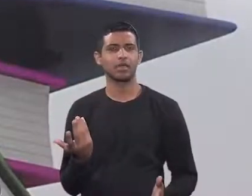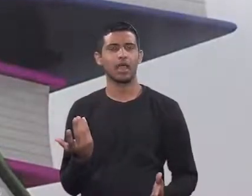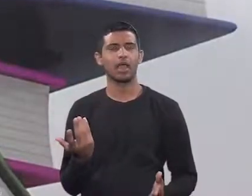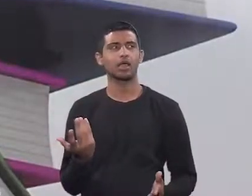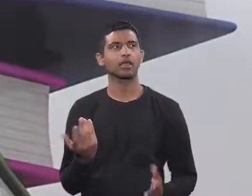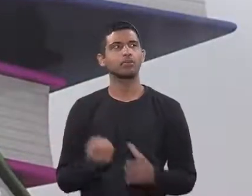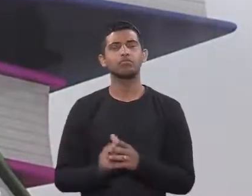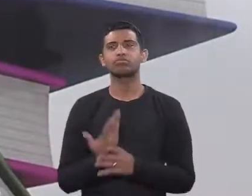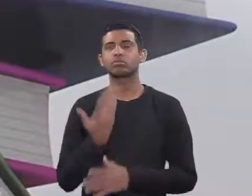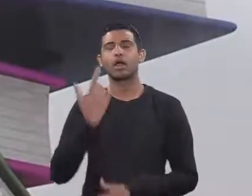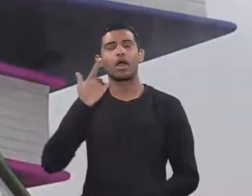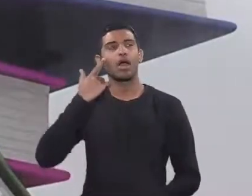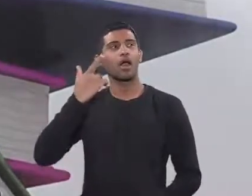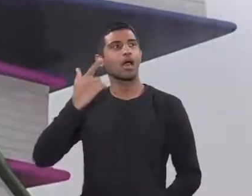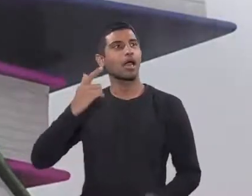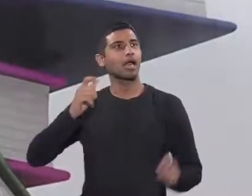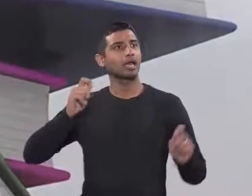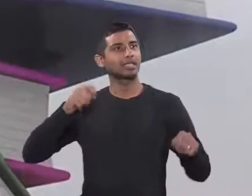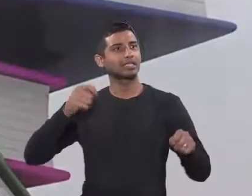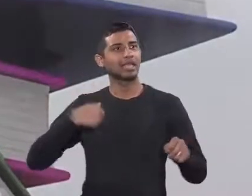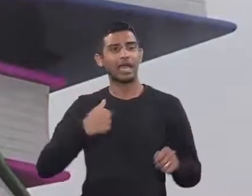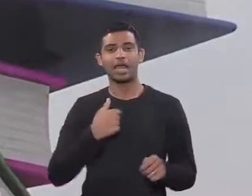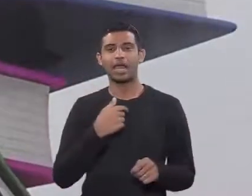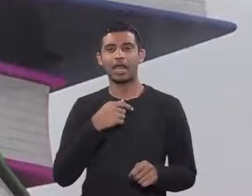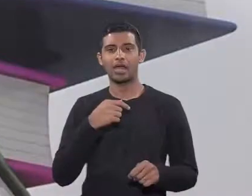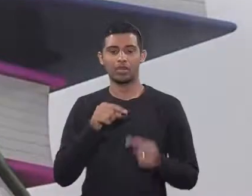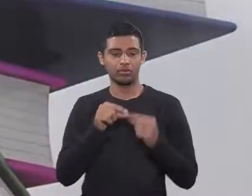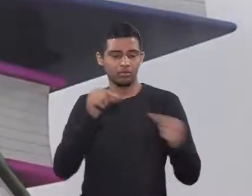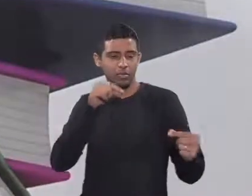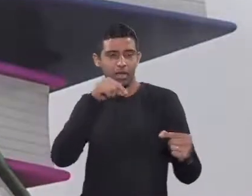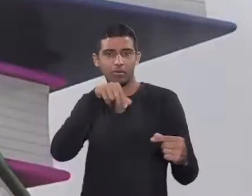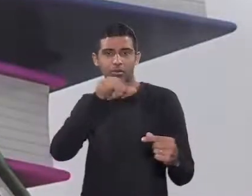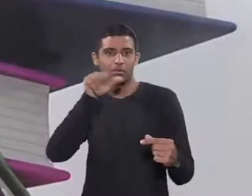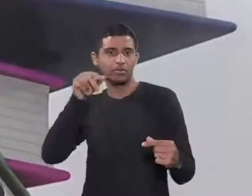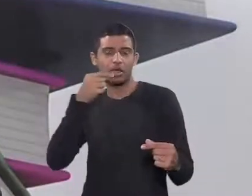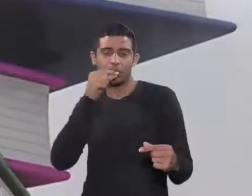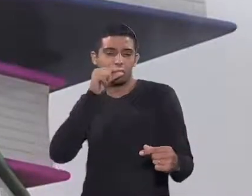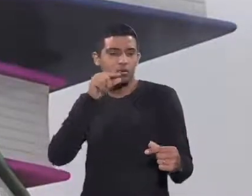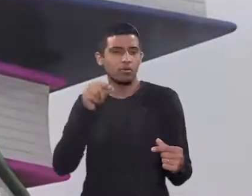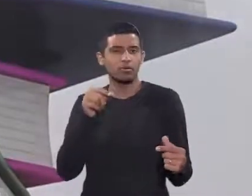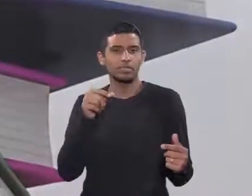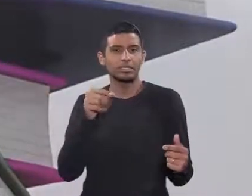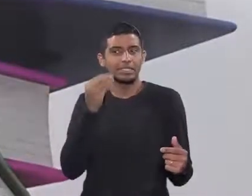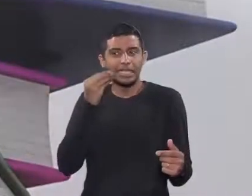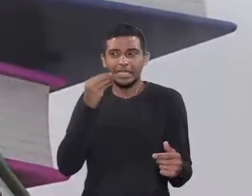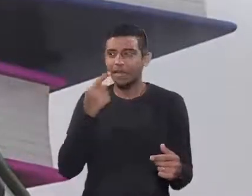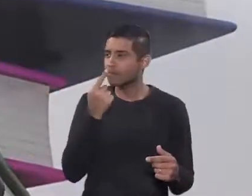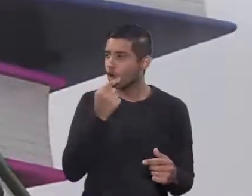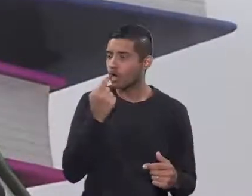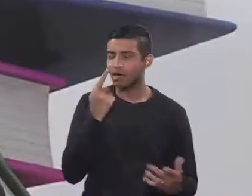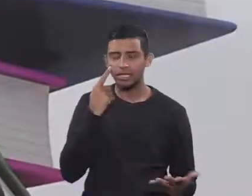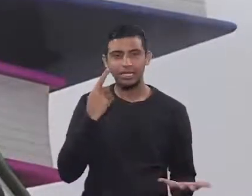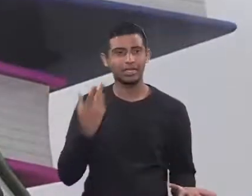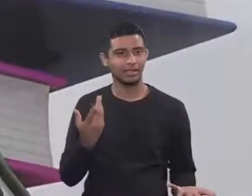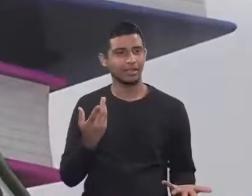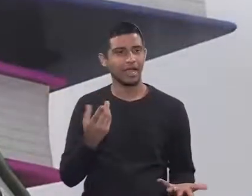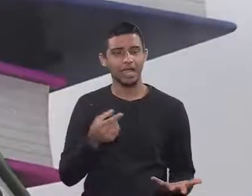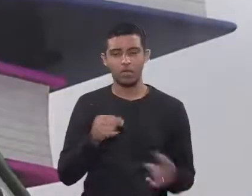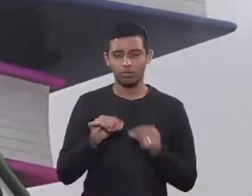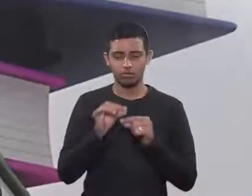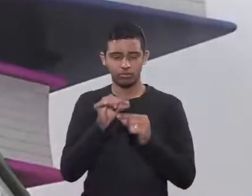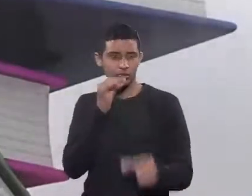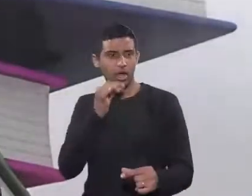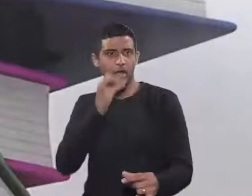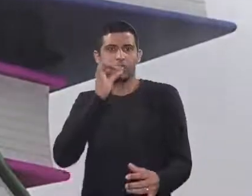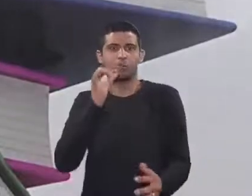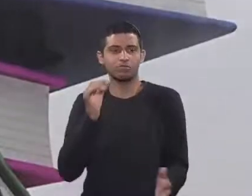uma ideia de pintar com a boca. E aí minha mãe, na verdade, teve a ideia e falou, vamos tentar pintar com a boca? E aí coloquei o pincel na